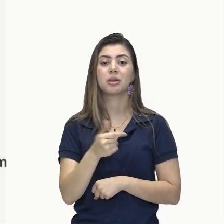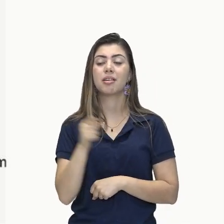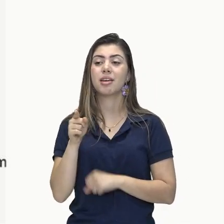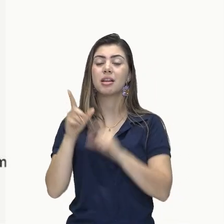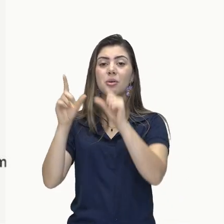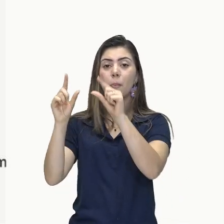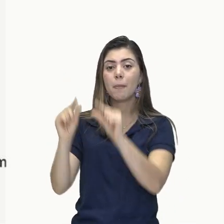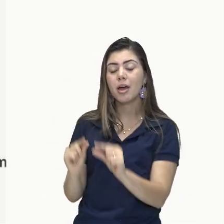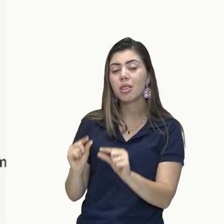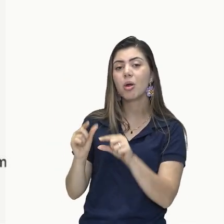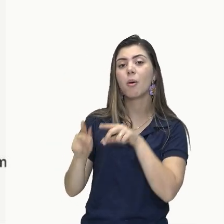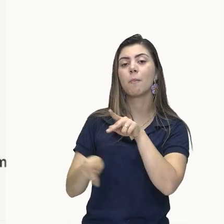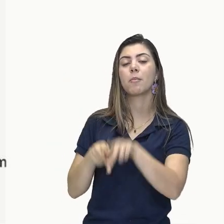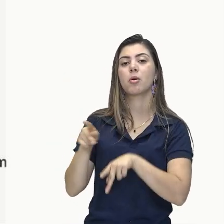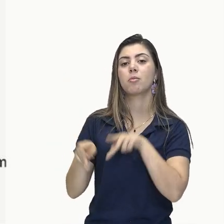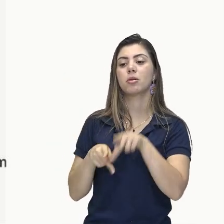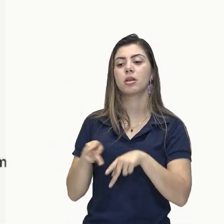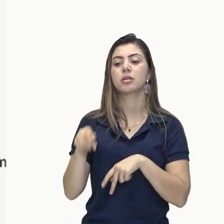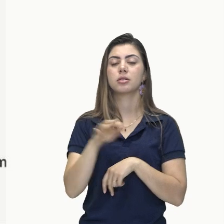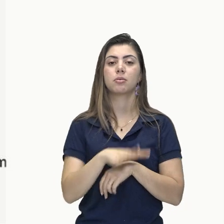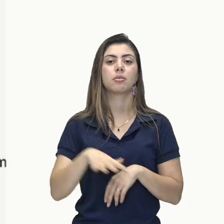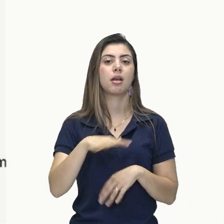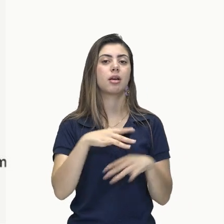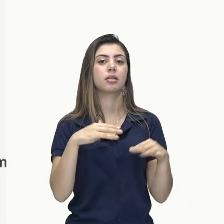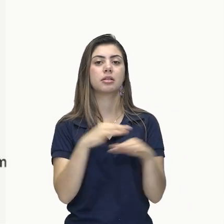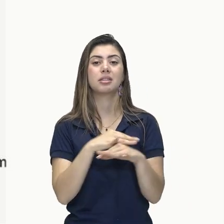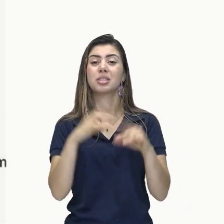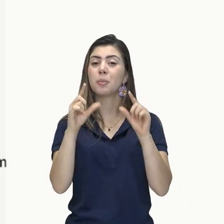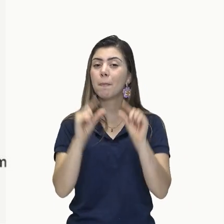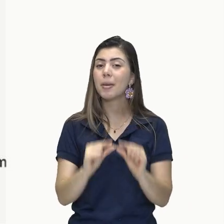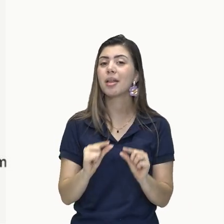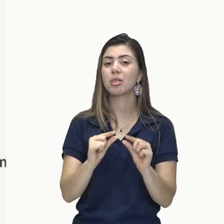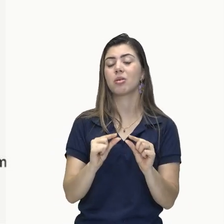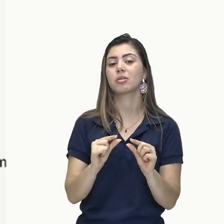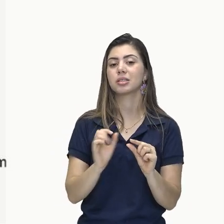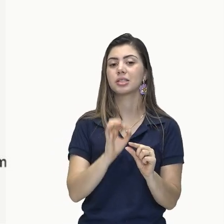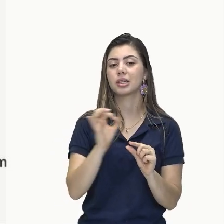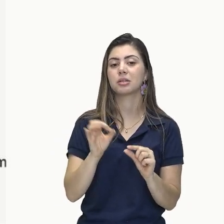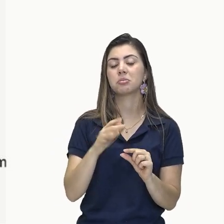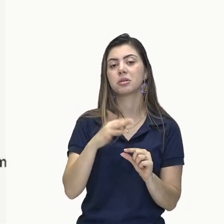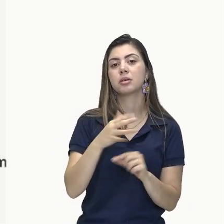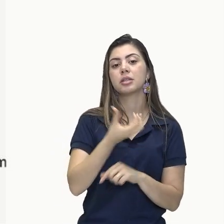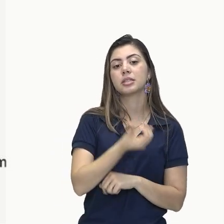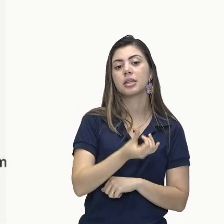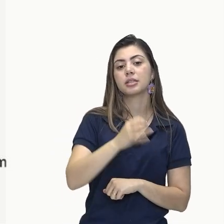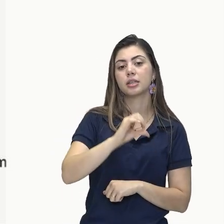percentual da população em zonas urbanas, um percentual de